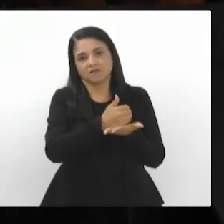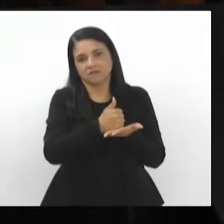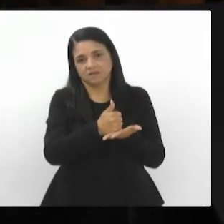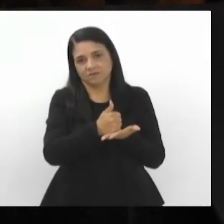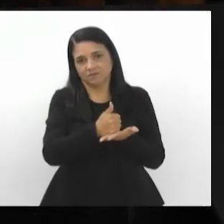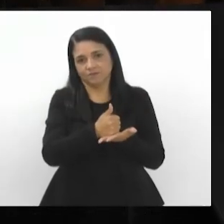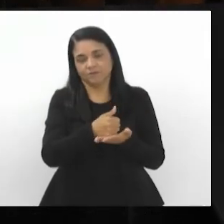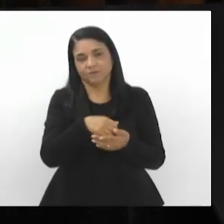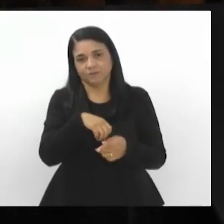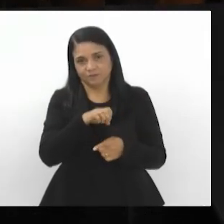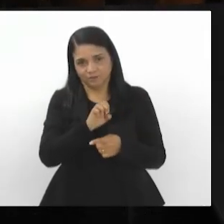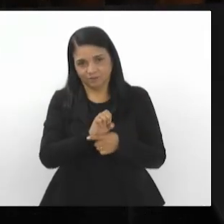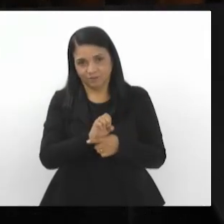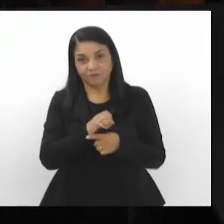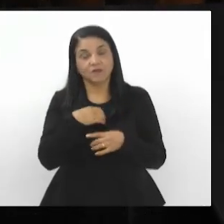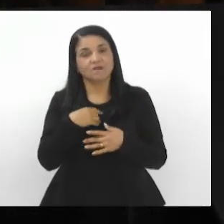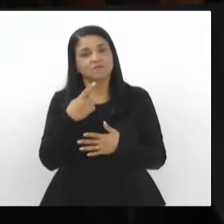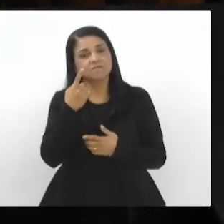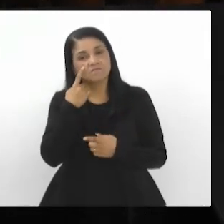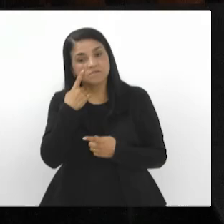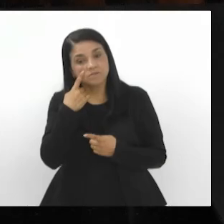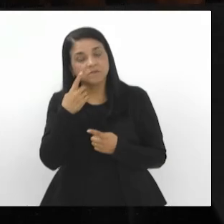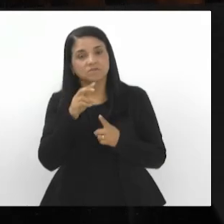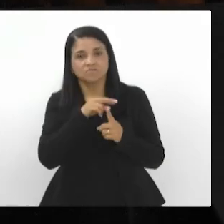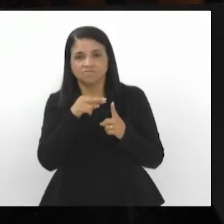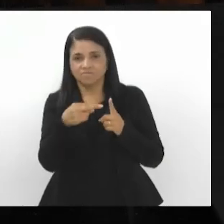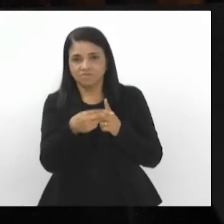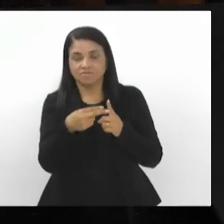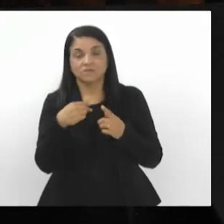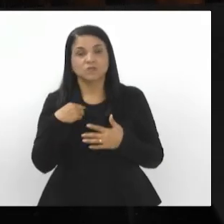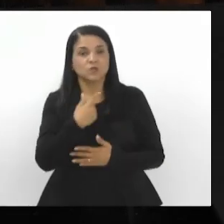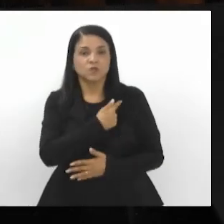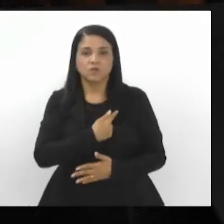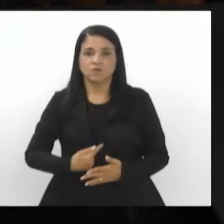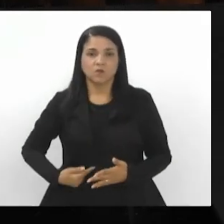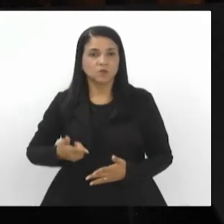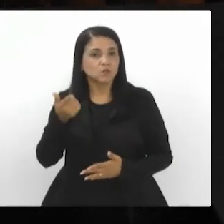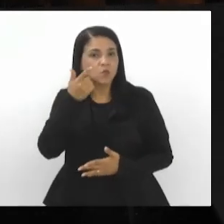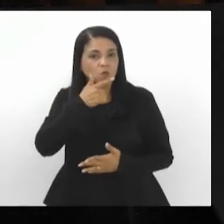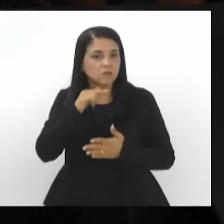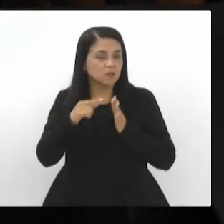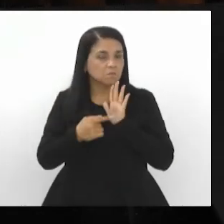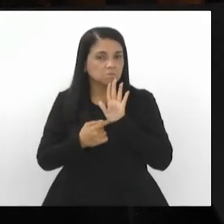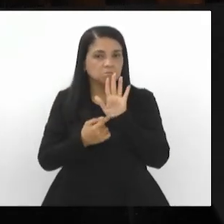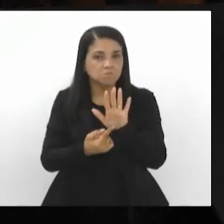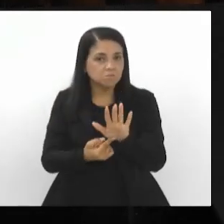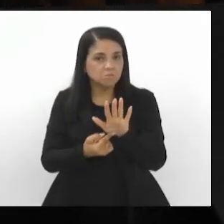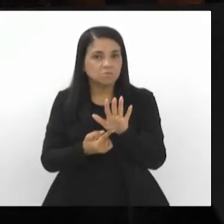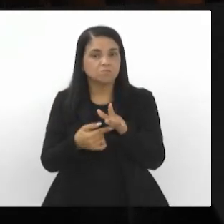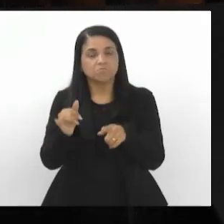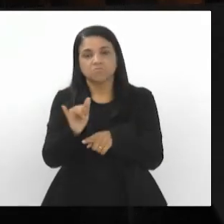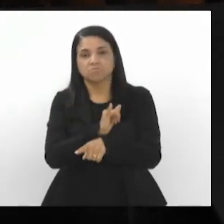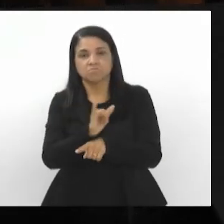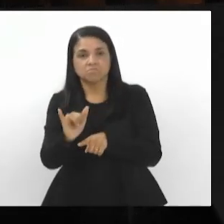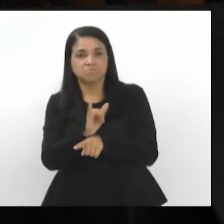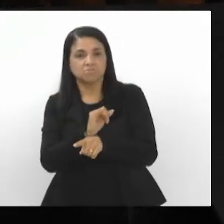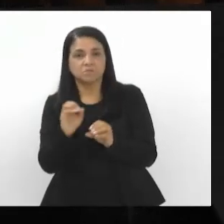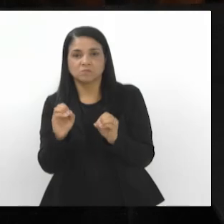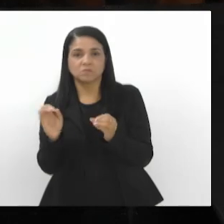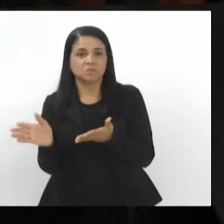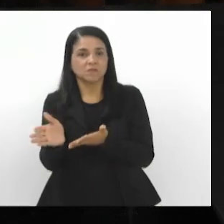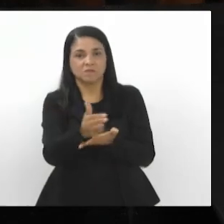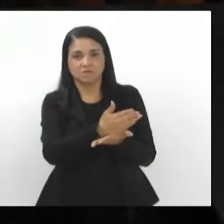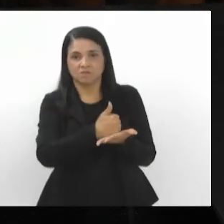no Estado. Então, fica evidente também que o governo não consegue apresentar mecanismo para aumentar a